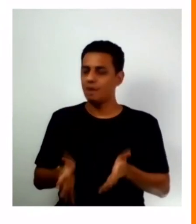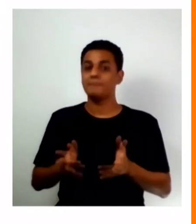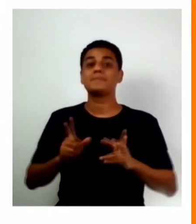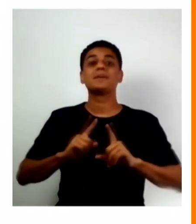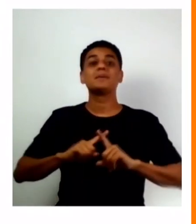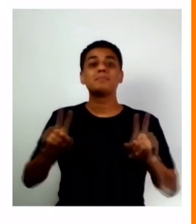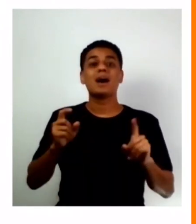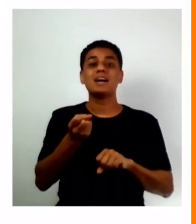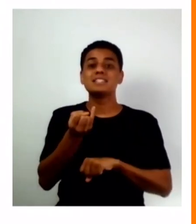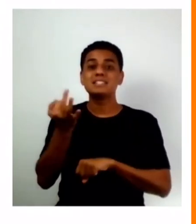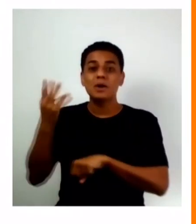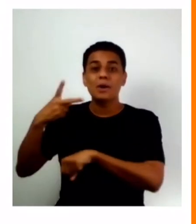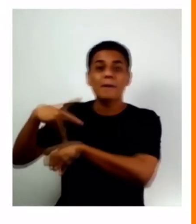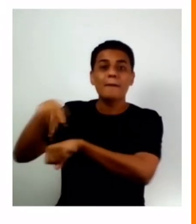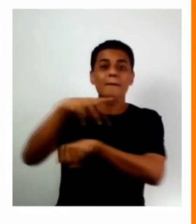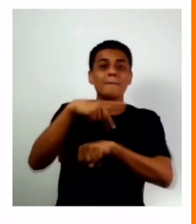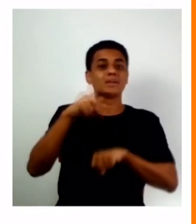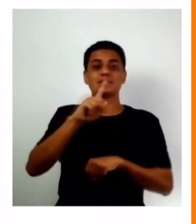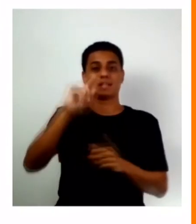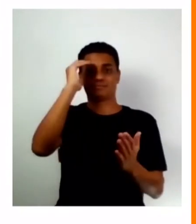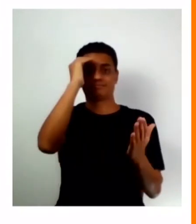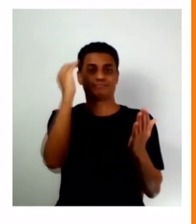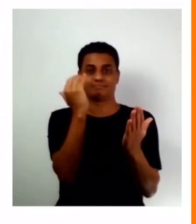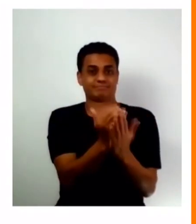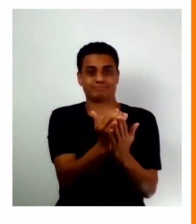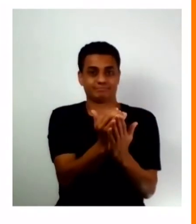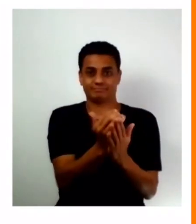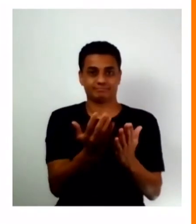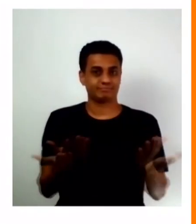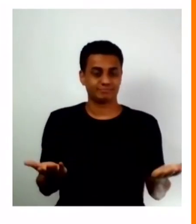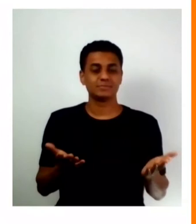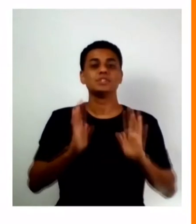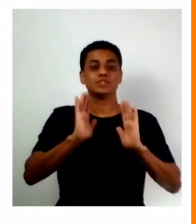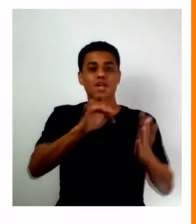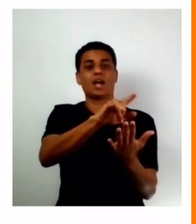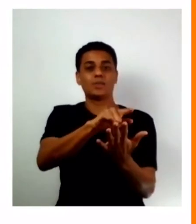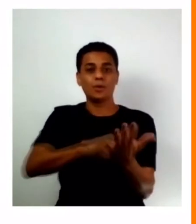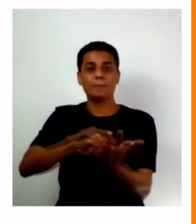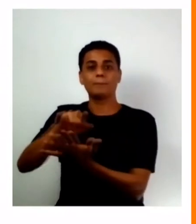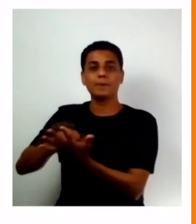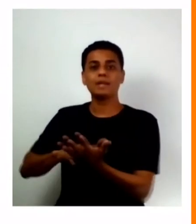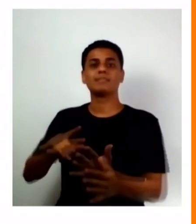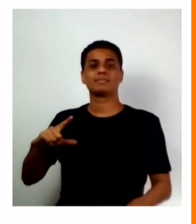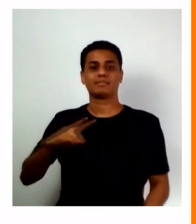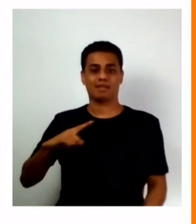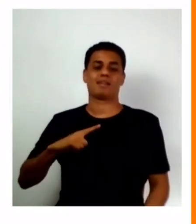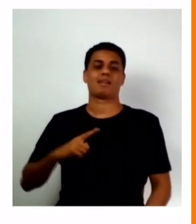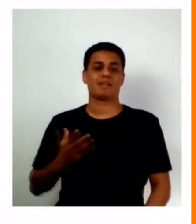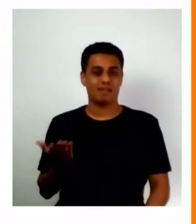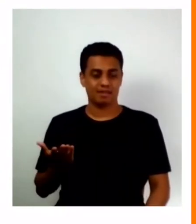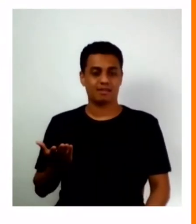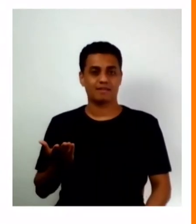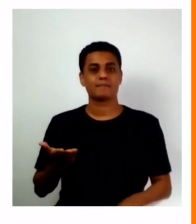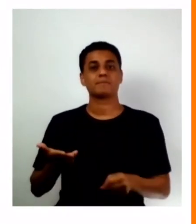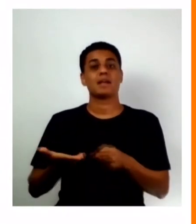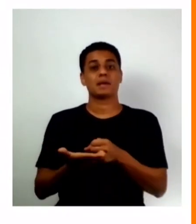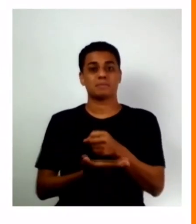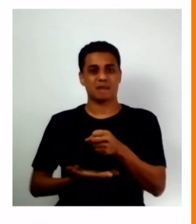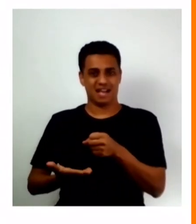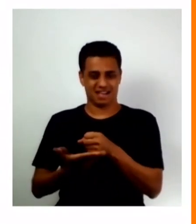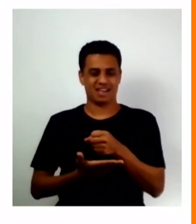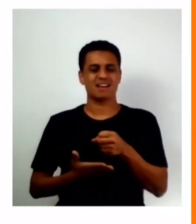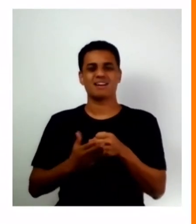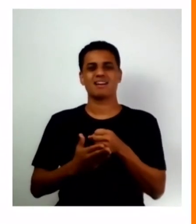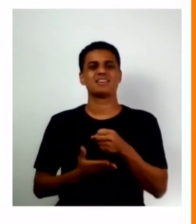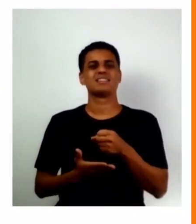cumprem. Não a cumprem. Mire, uma das bases do